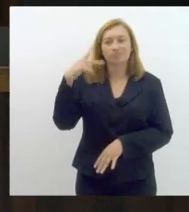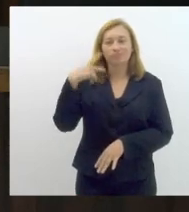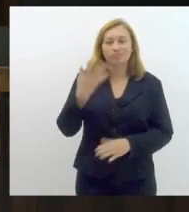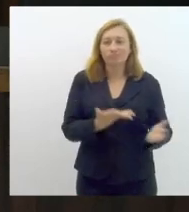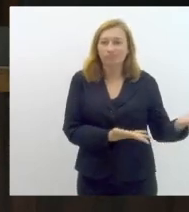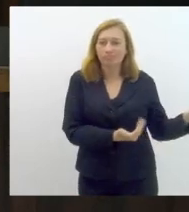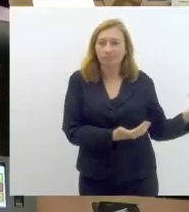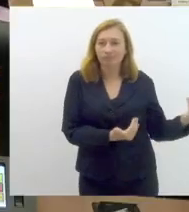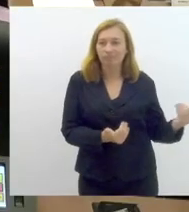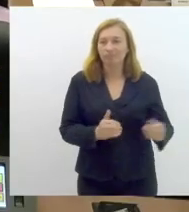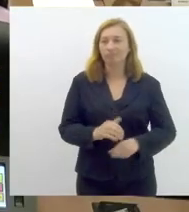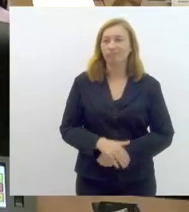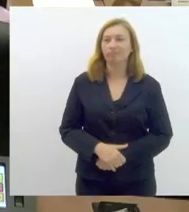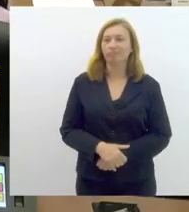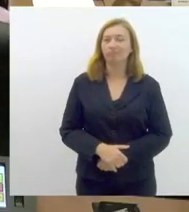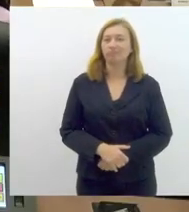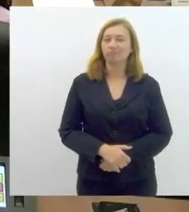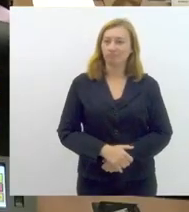lá, Natanael.